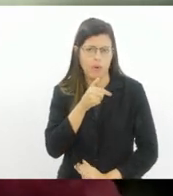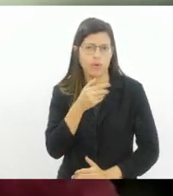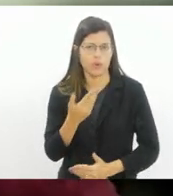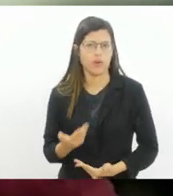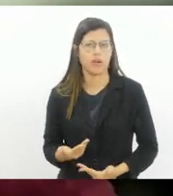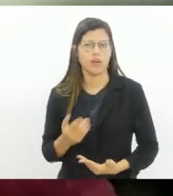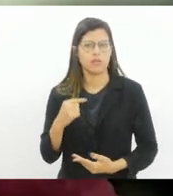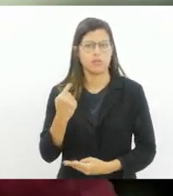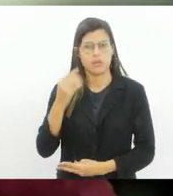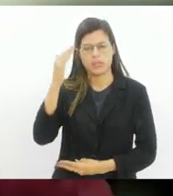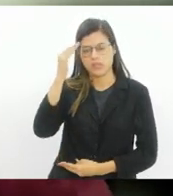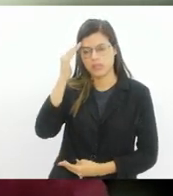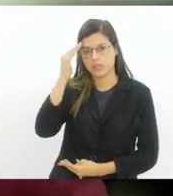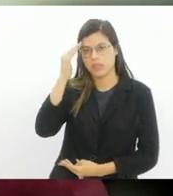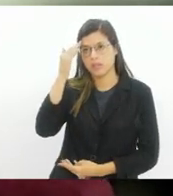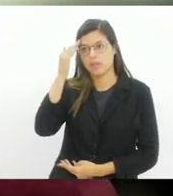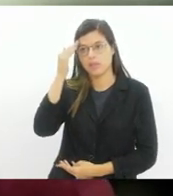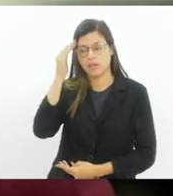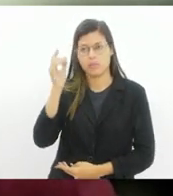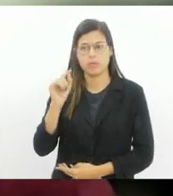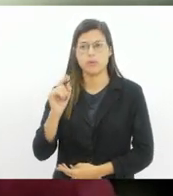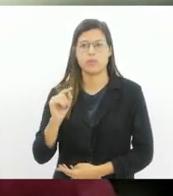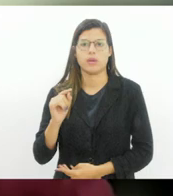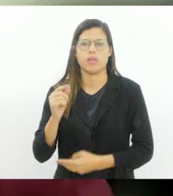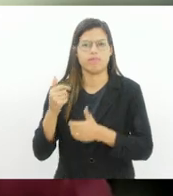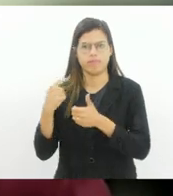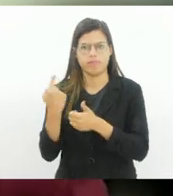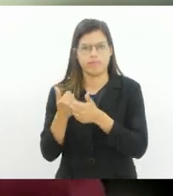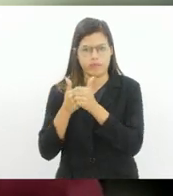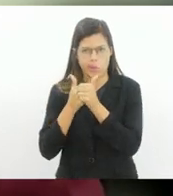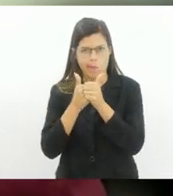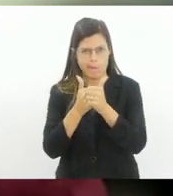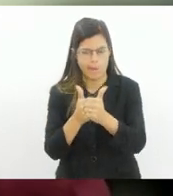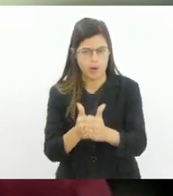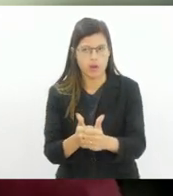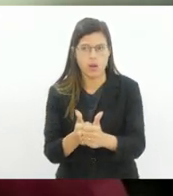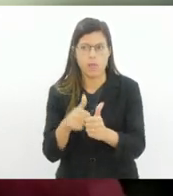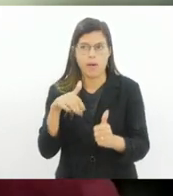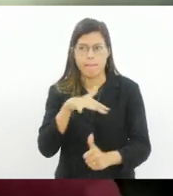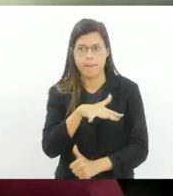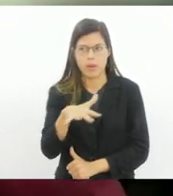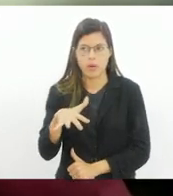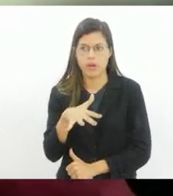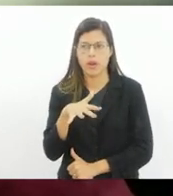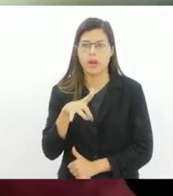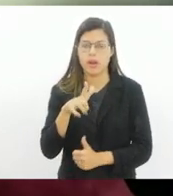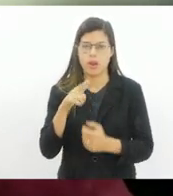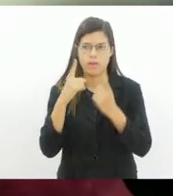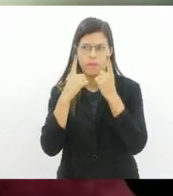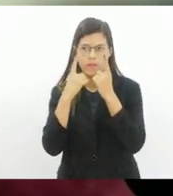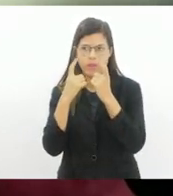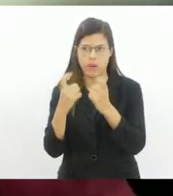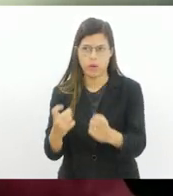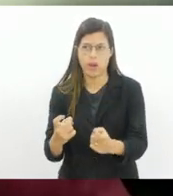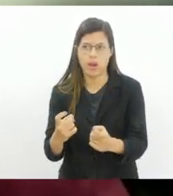gente entende que, nos casos que a gente já acompanhou, em geral, são frutos de uma violência persistente,